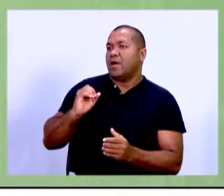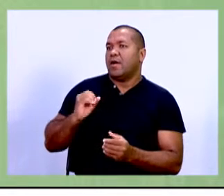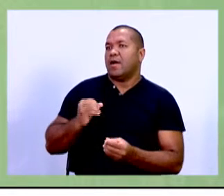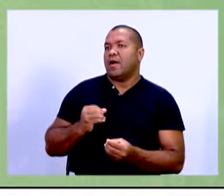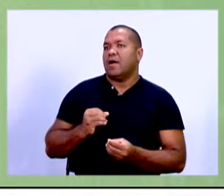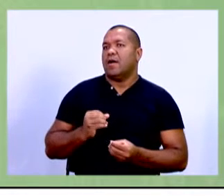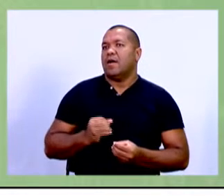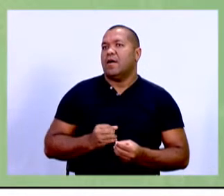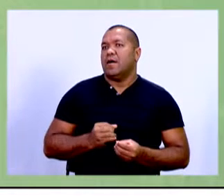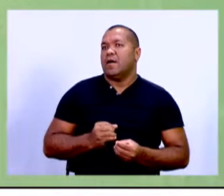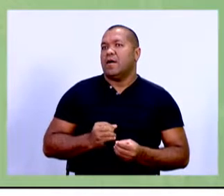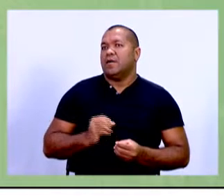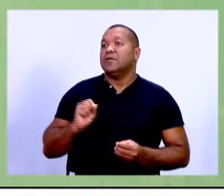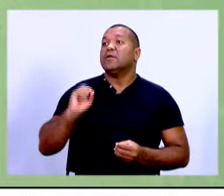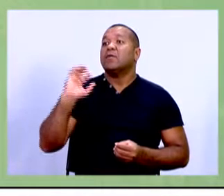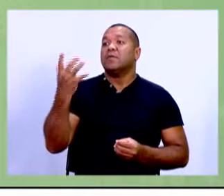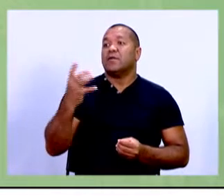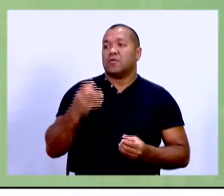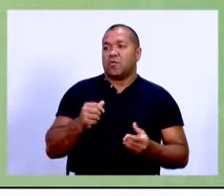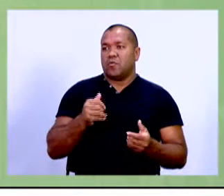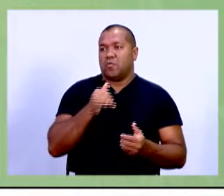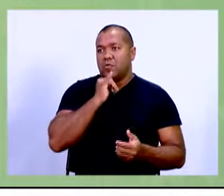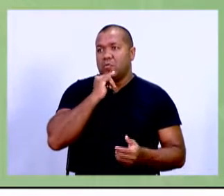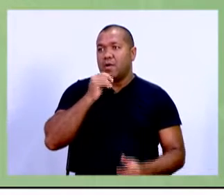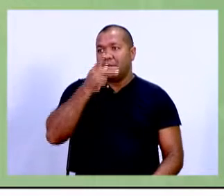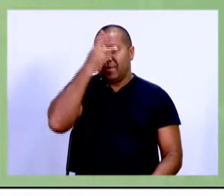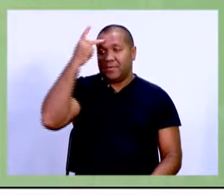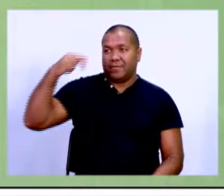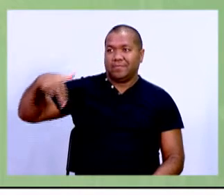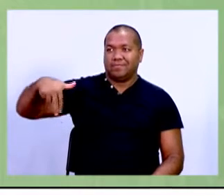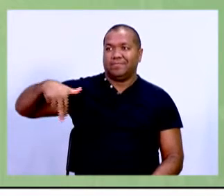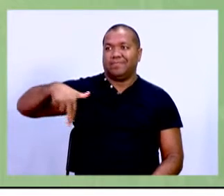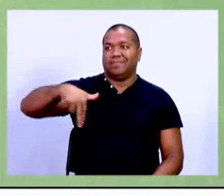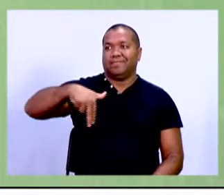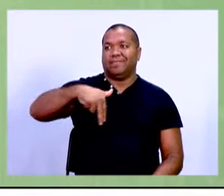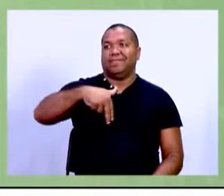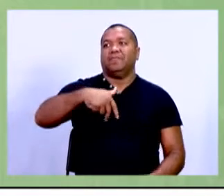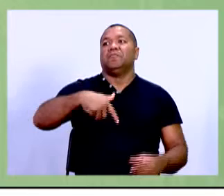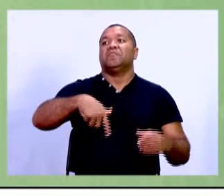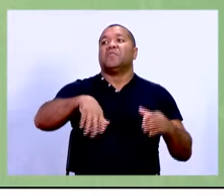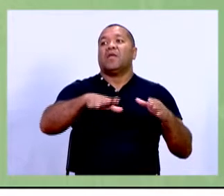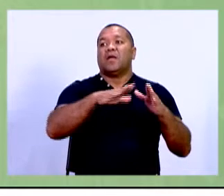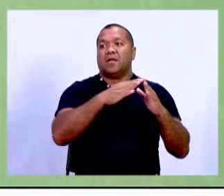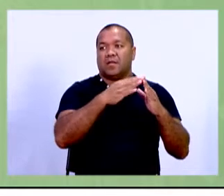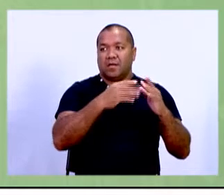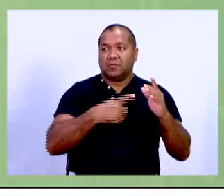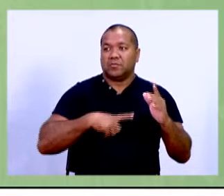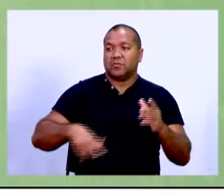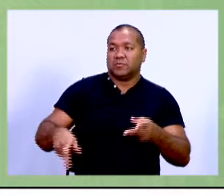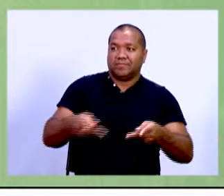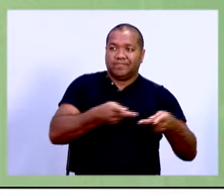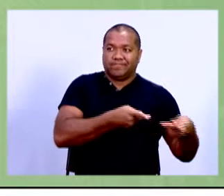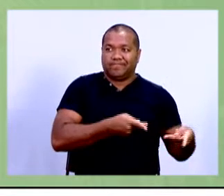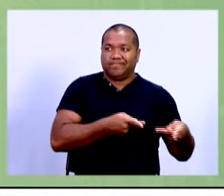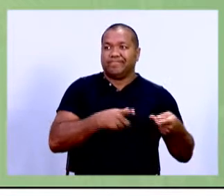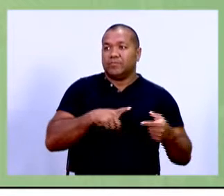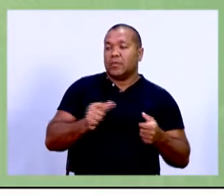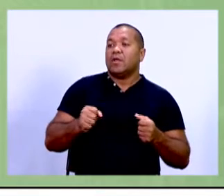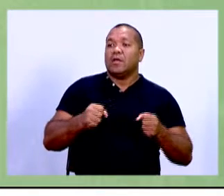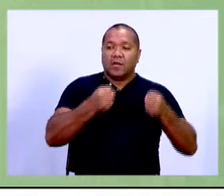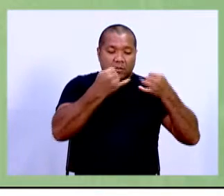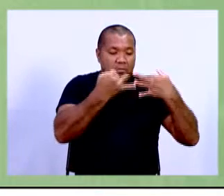várias formas. O cliente vai até a loja, dirige-se ao balcão e relata o problema no